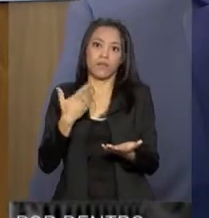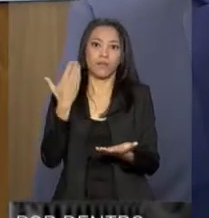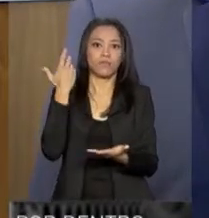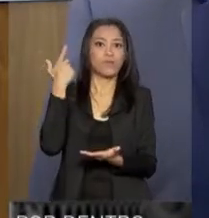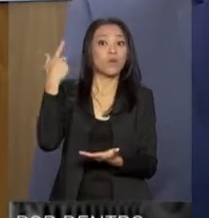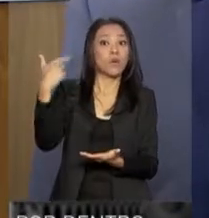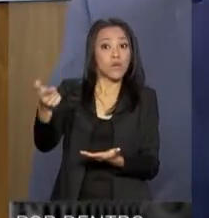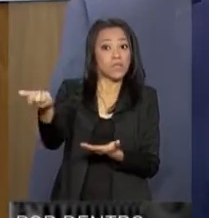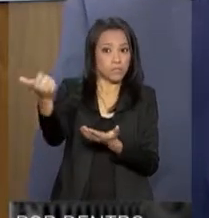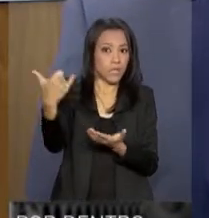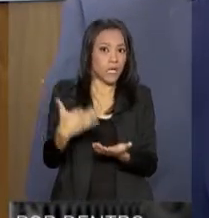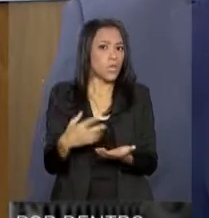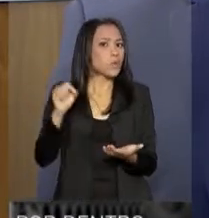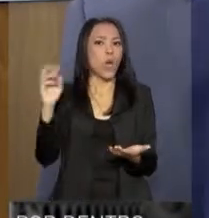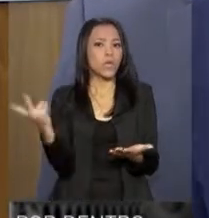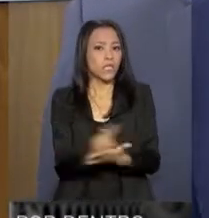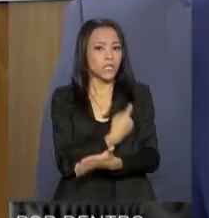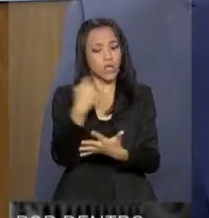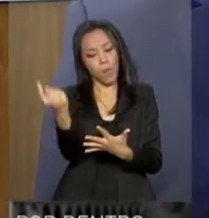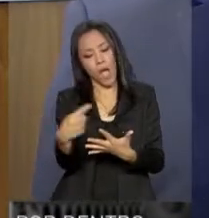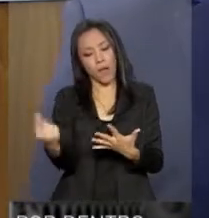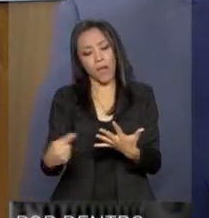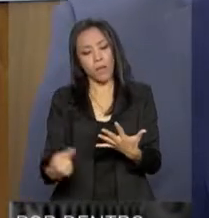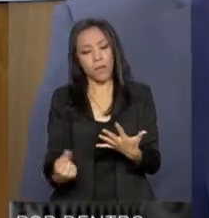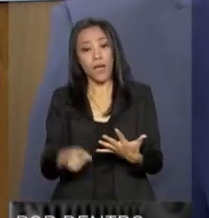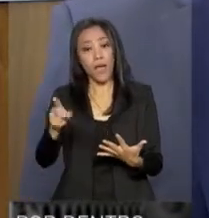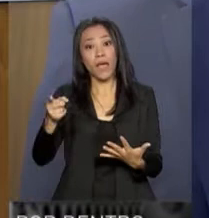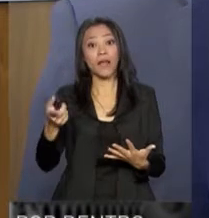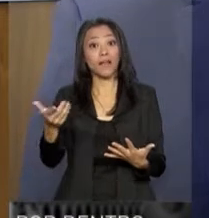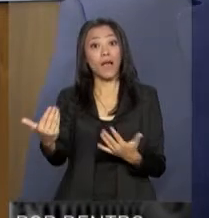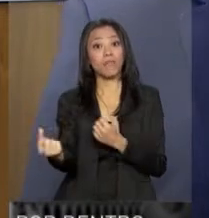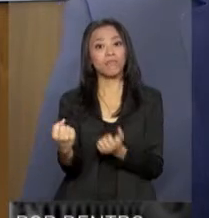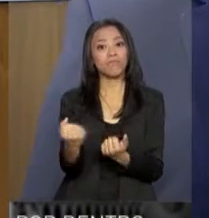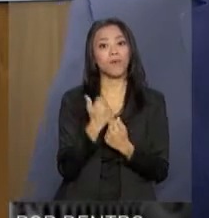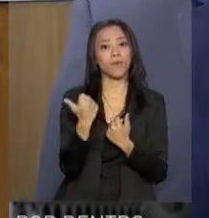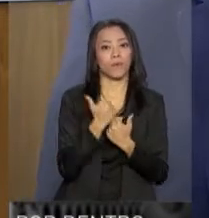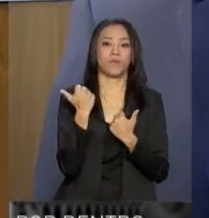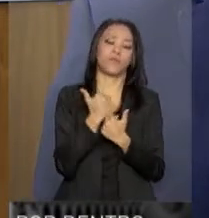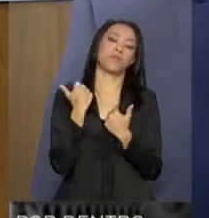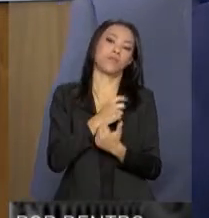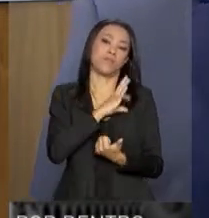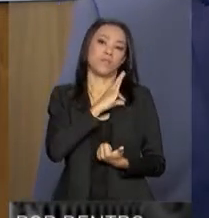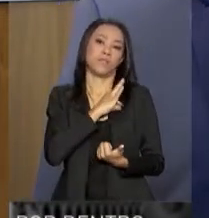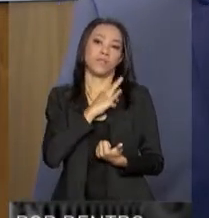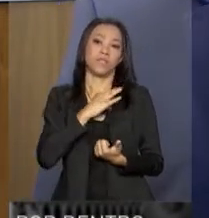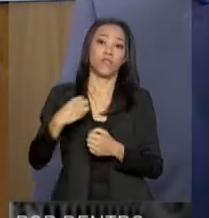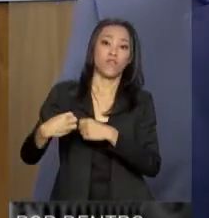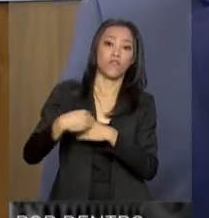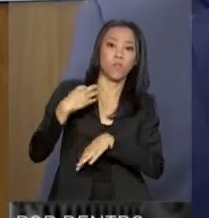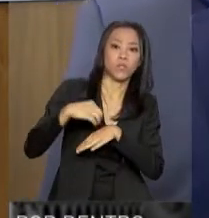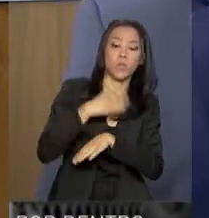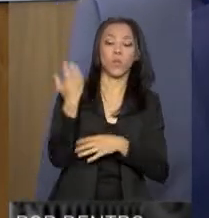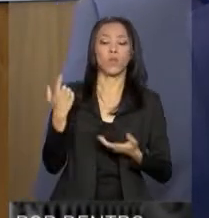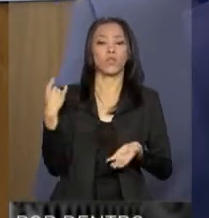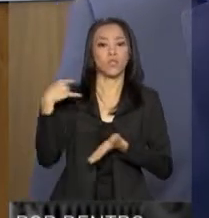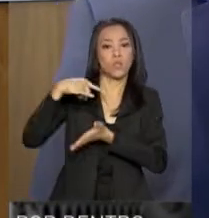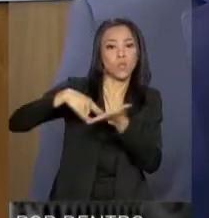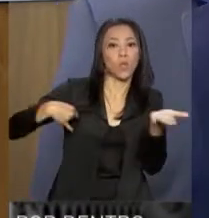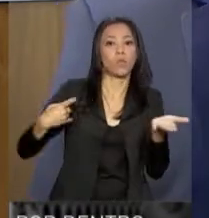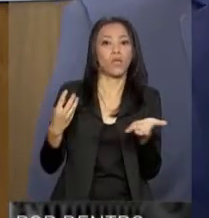contraditório e ampla defesa ela muda de lado e passa a colaborar com as investigações dando informações entregando documentos sigilosos e isso